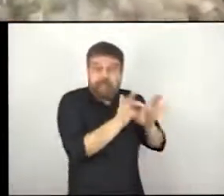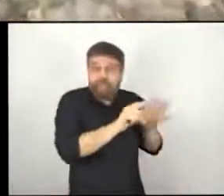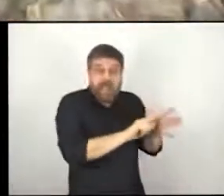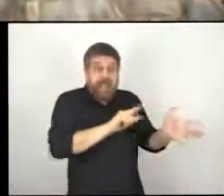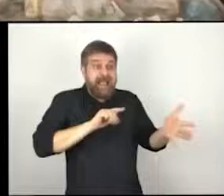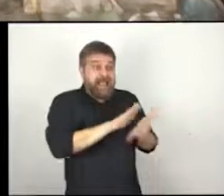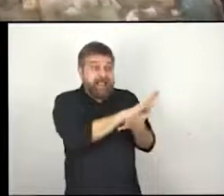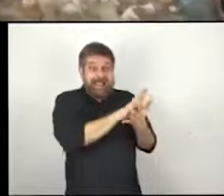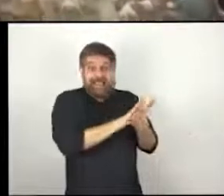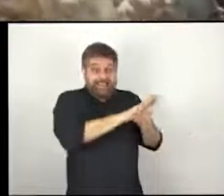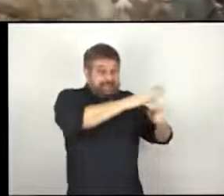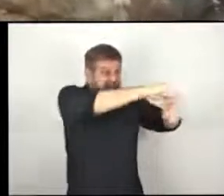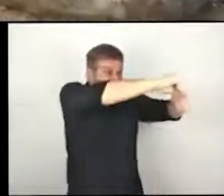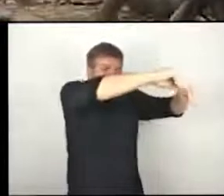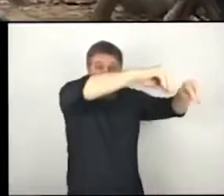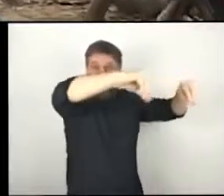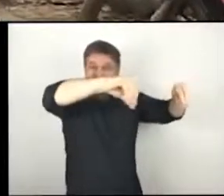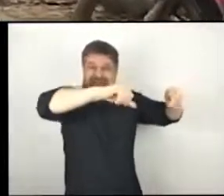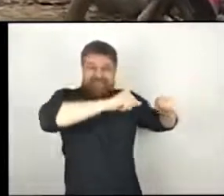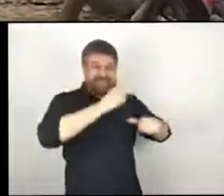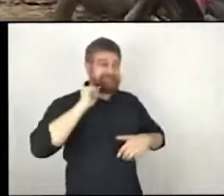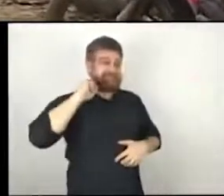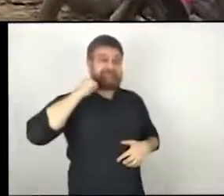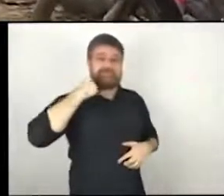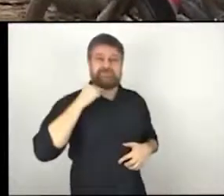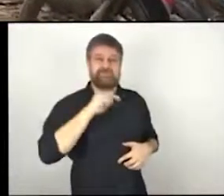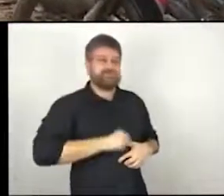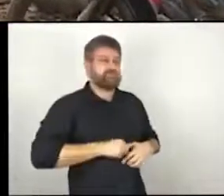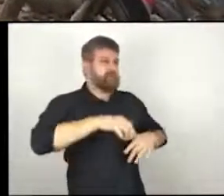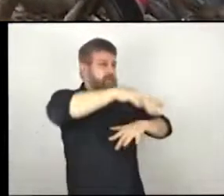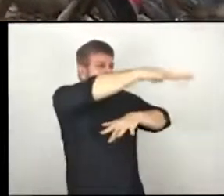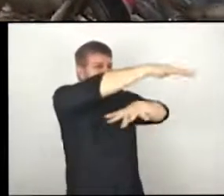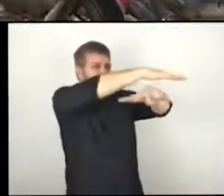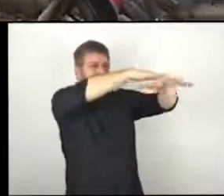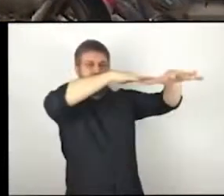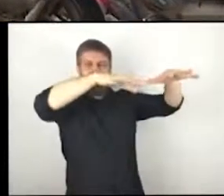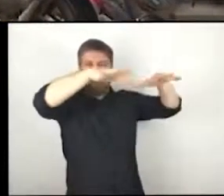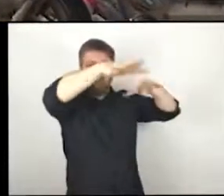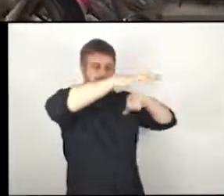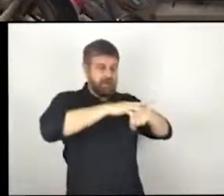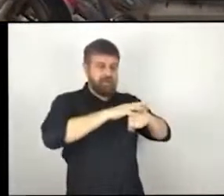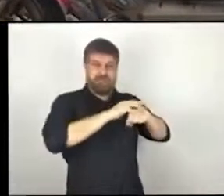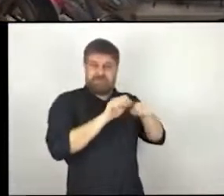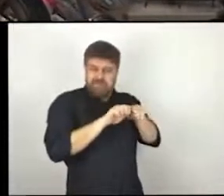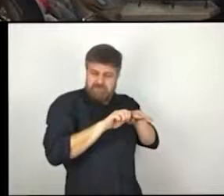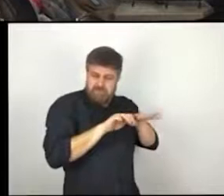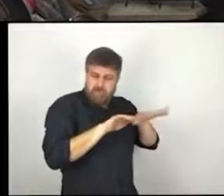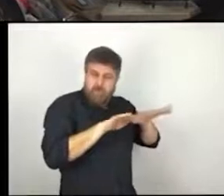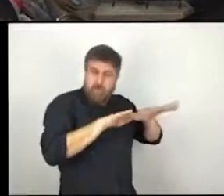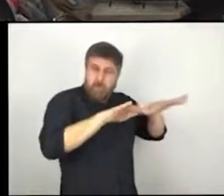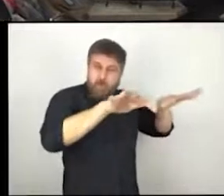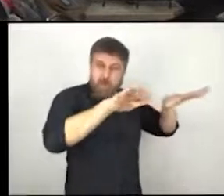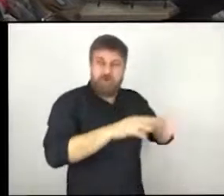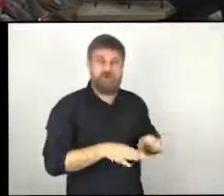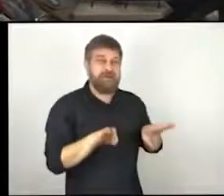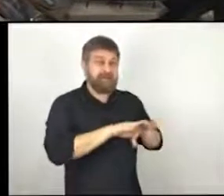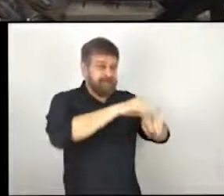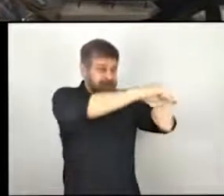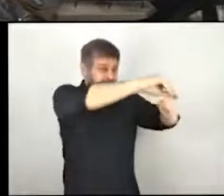não tem nenhuma preparação do terreno para receber esses materiais. Então eles ficam lá, a céu aberto, causando